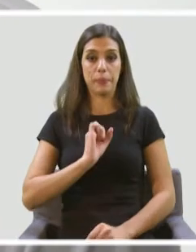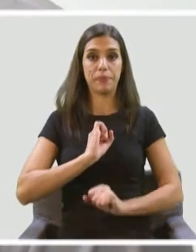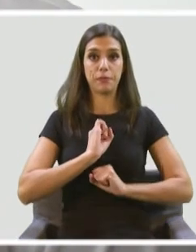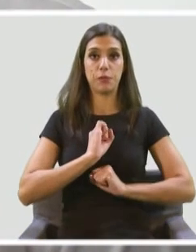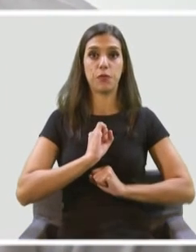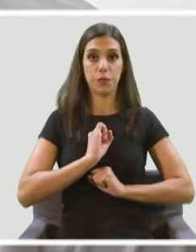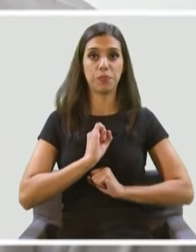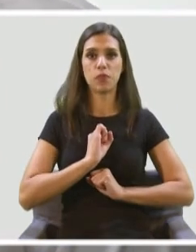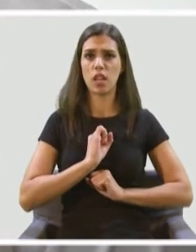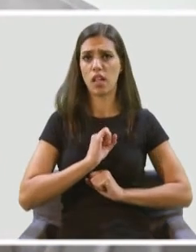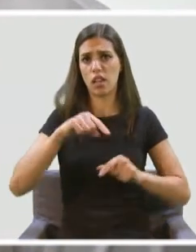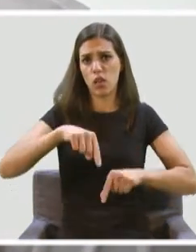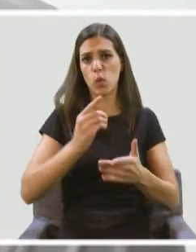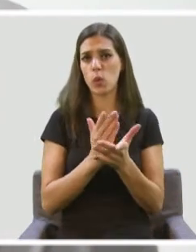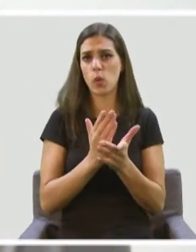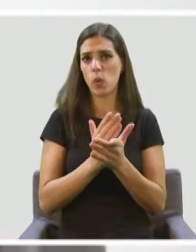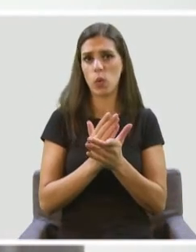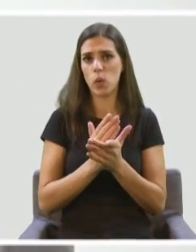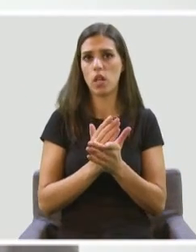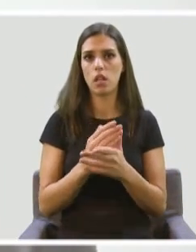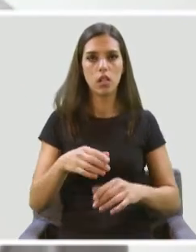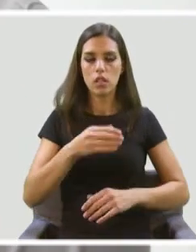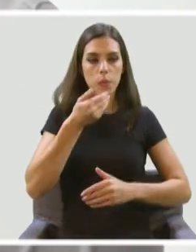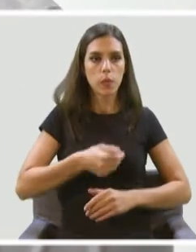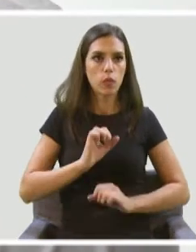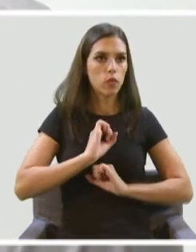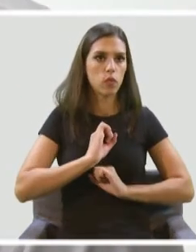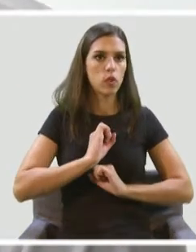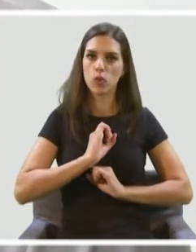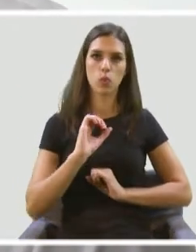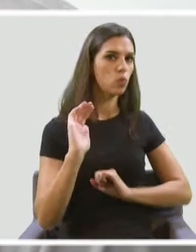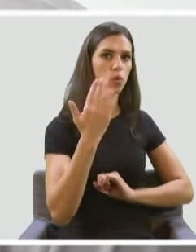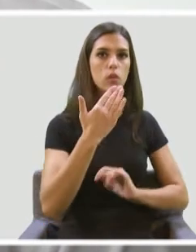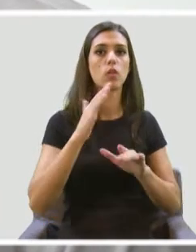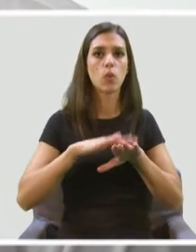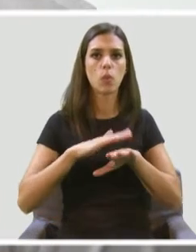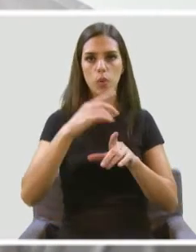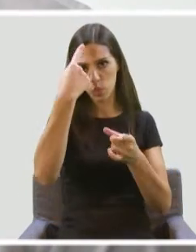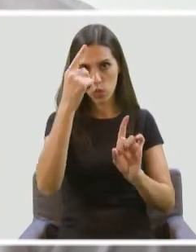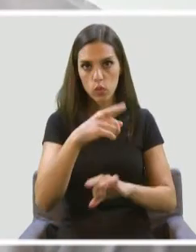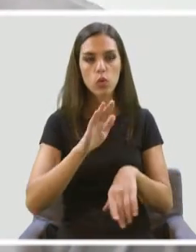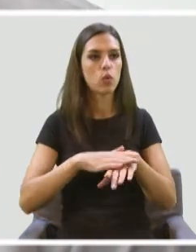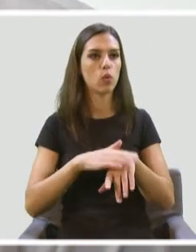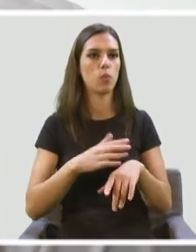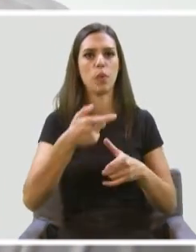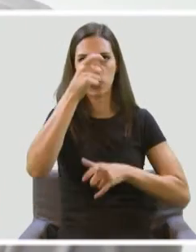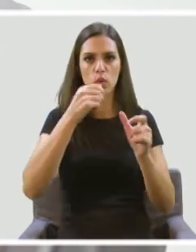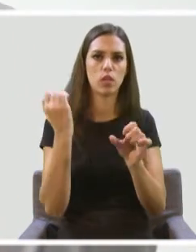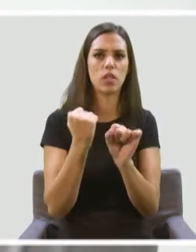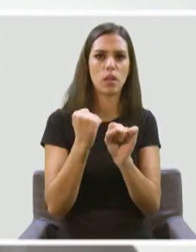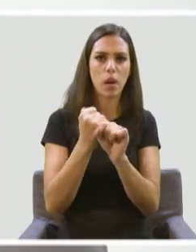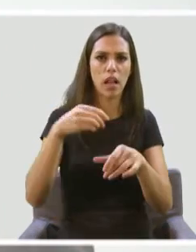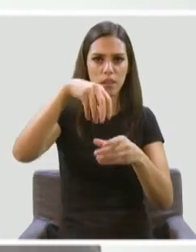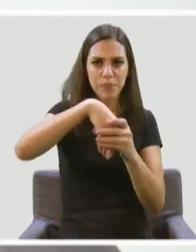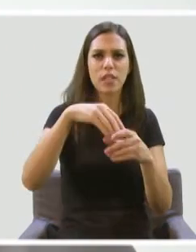A minha experiência é fruto da ESCS, no fundo. A minha experiência não podia ter sido a melhor, honestamente, e foi tudo graças aos professores e funcionários